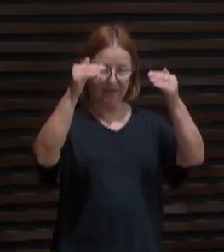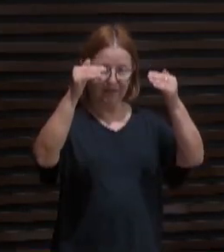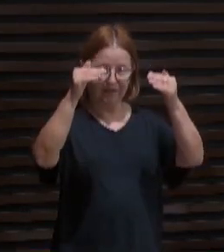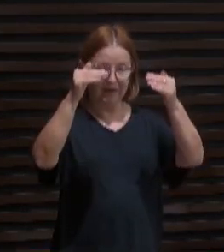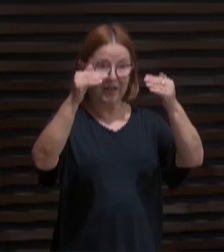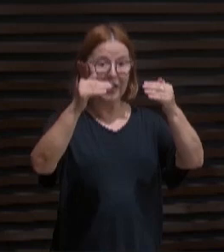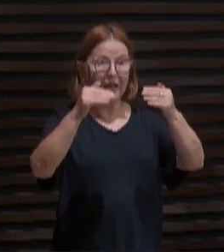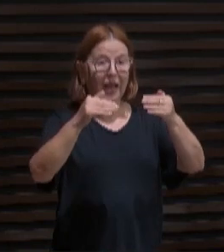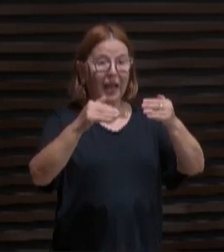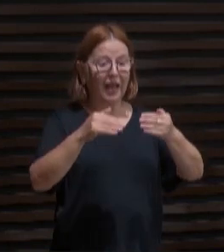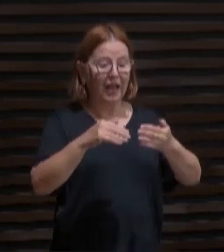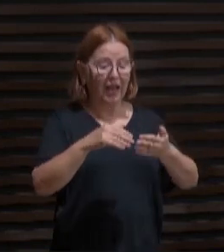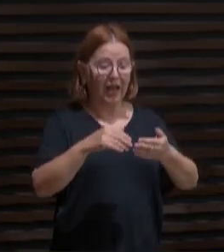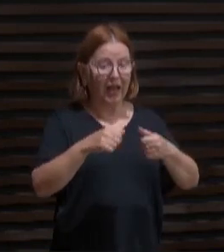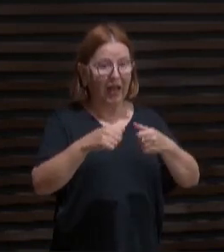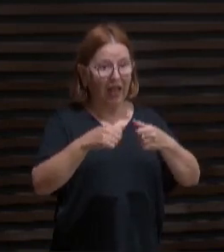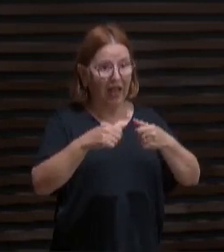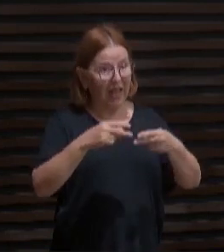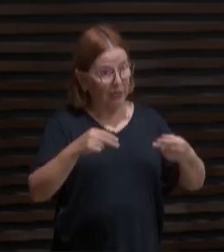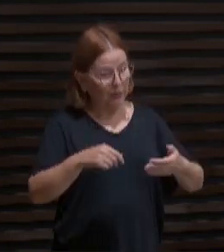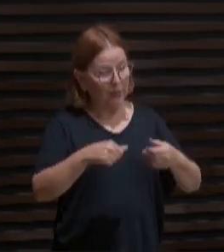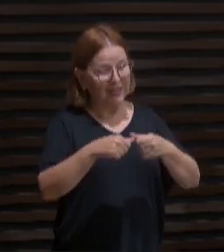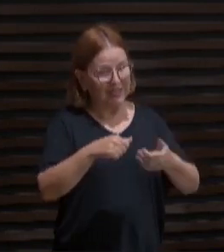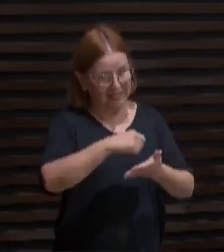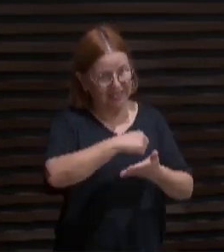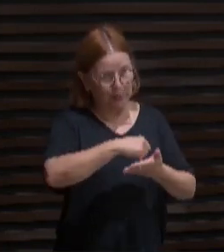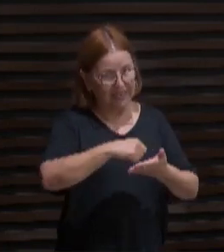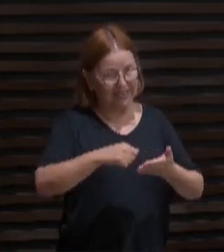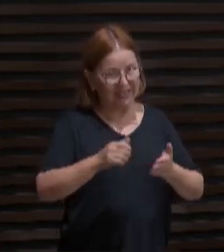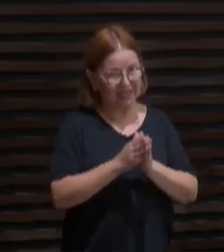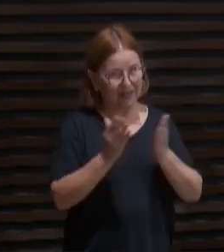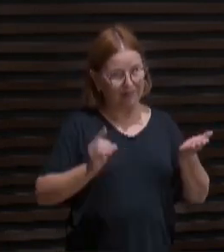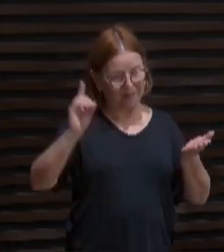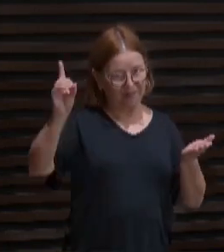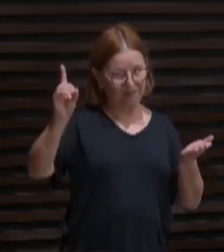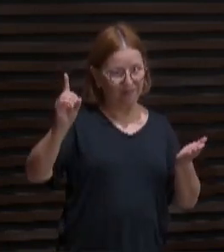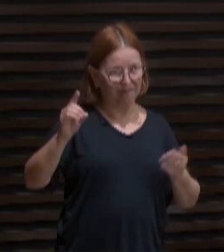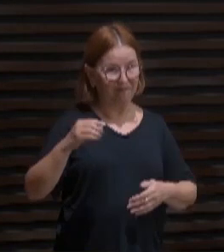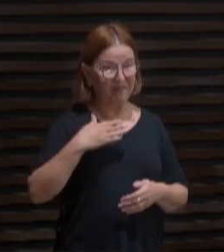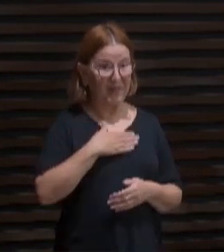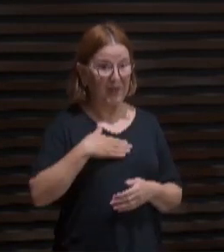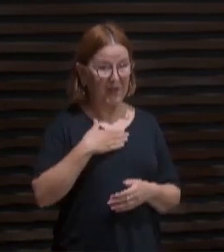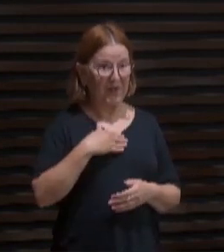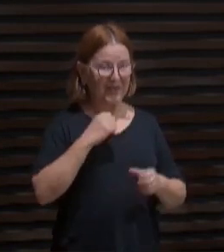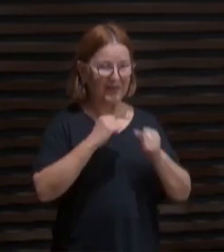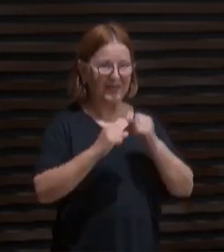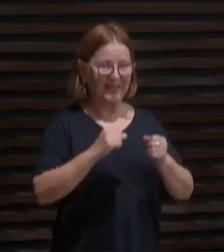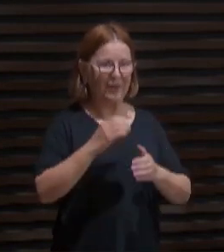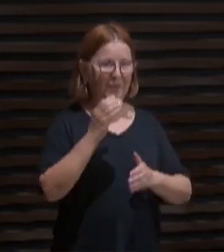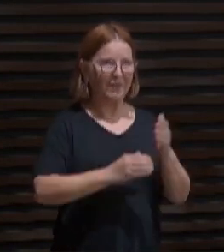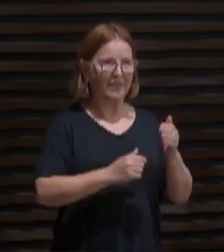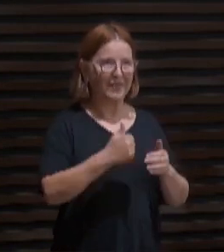Eu gosto muito do Salmo 119, o versículo 133, ele é tão gostoso ao meu coração que ele diz